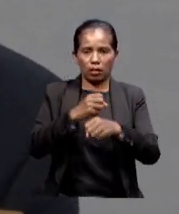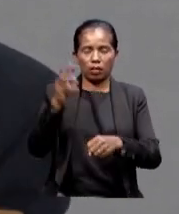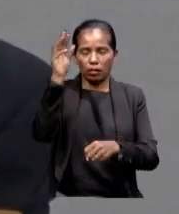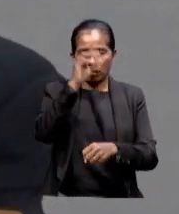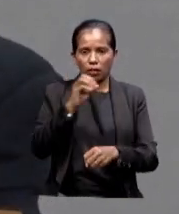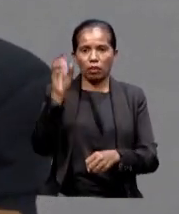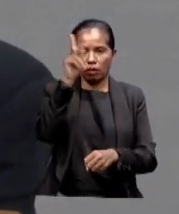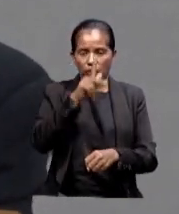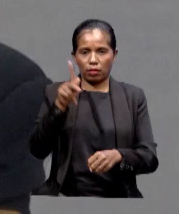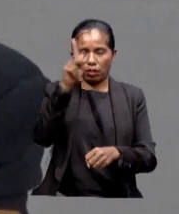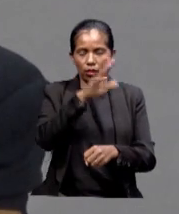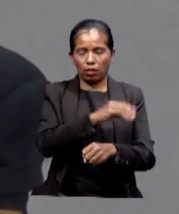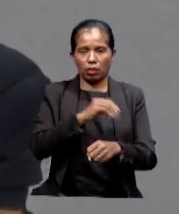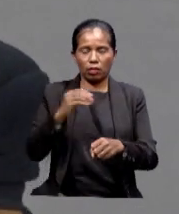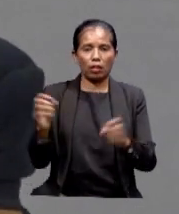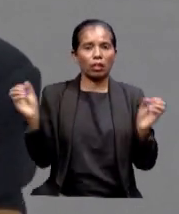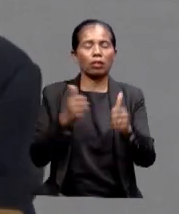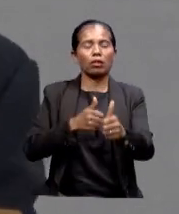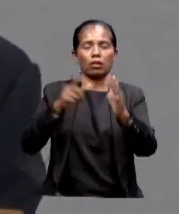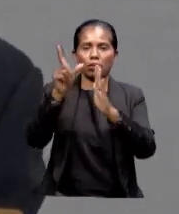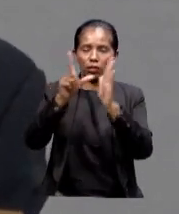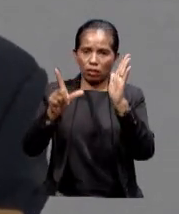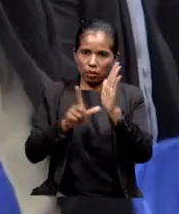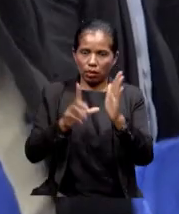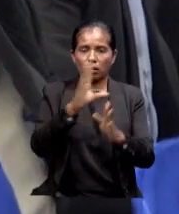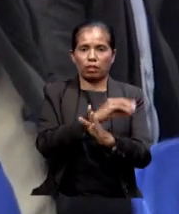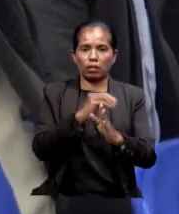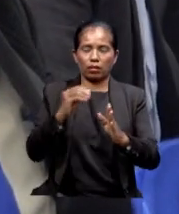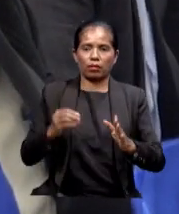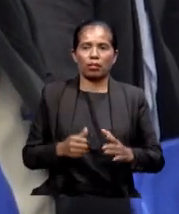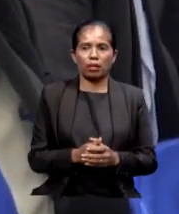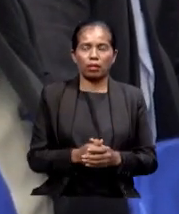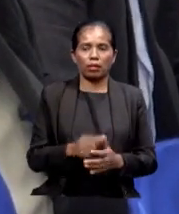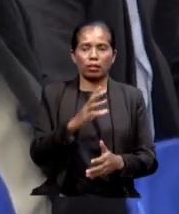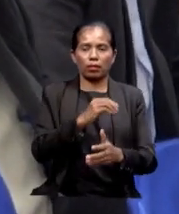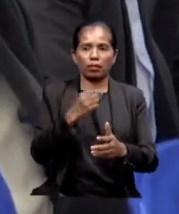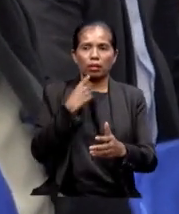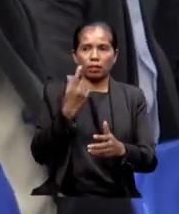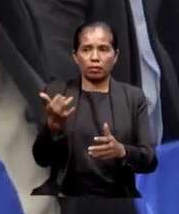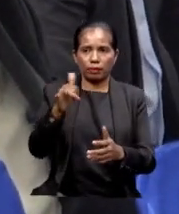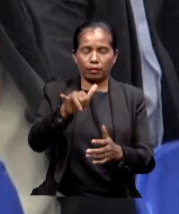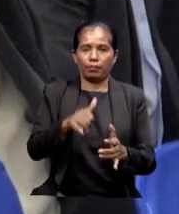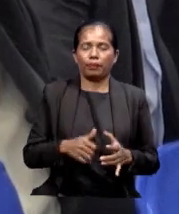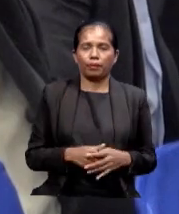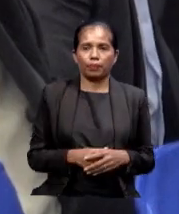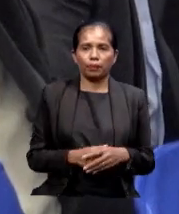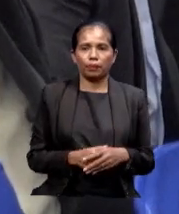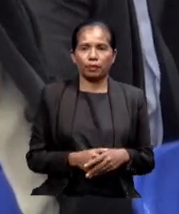há inconstitucionalidade por omissão das medidas legislativas.